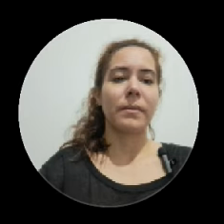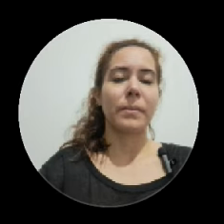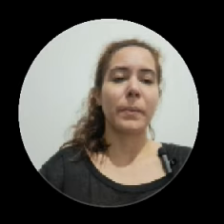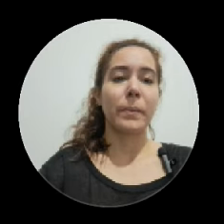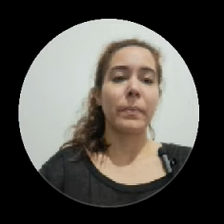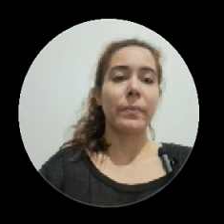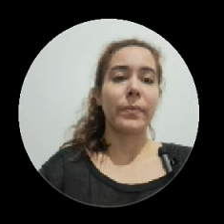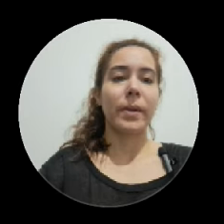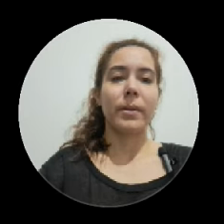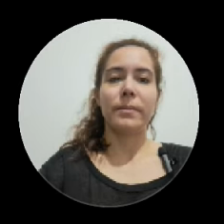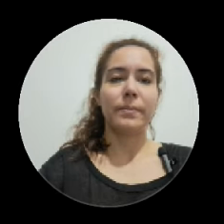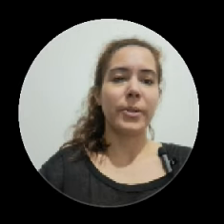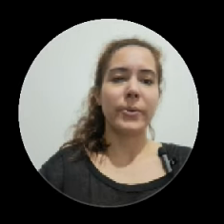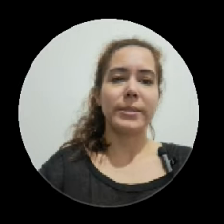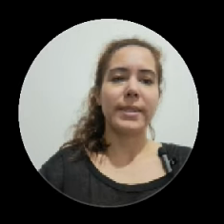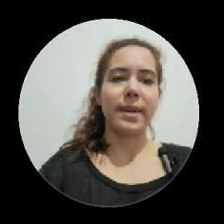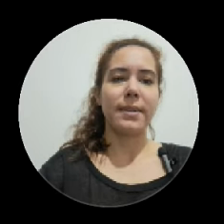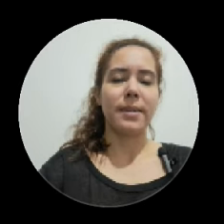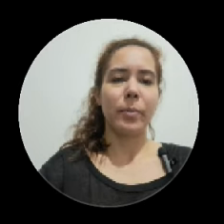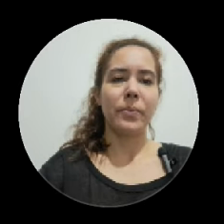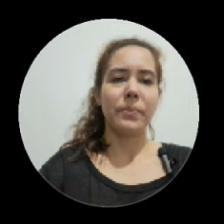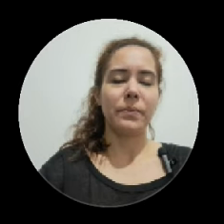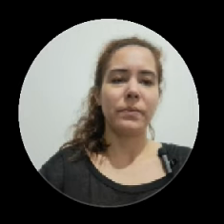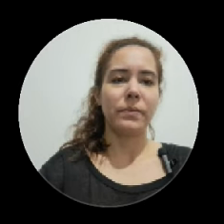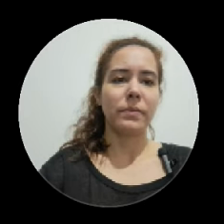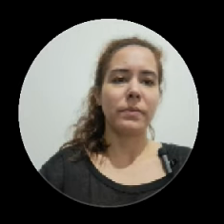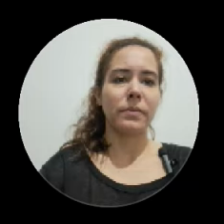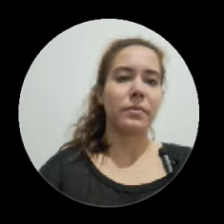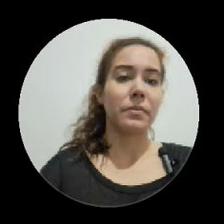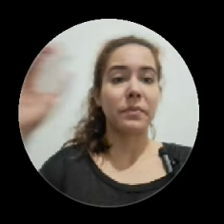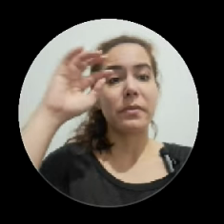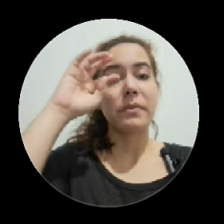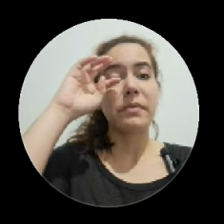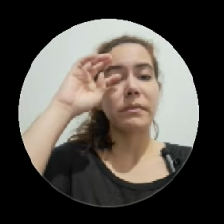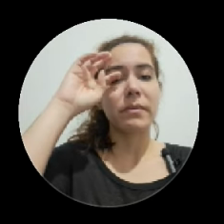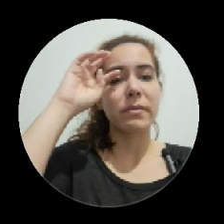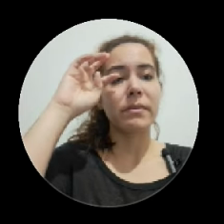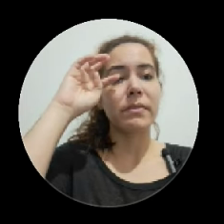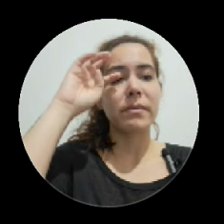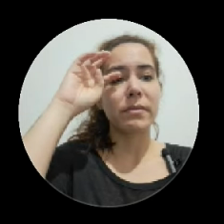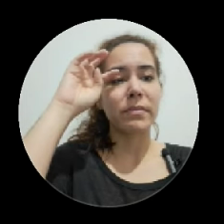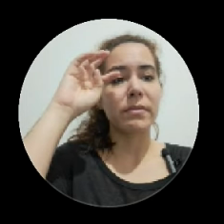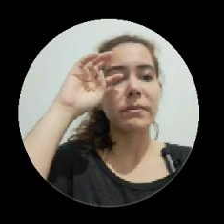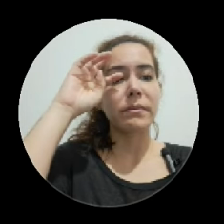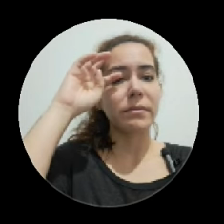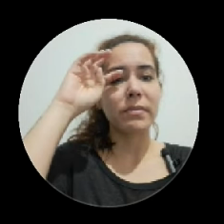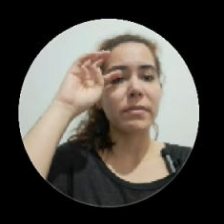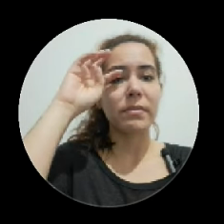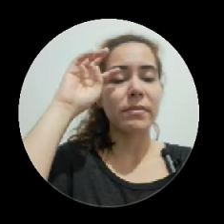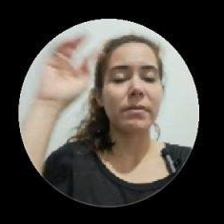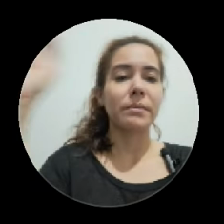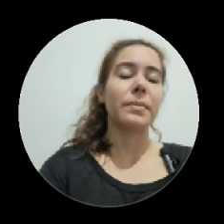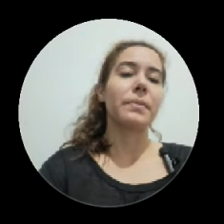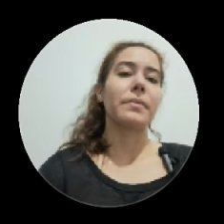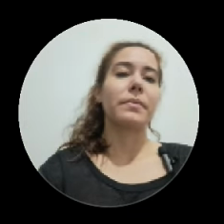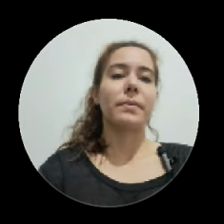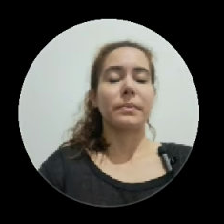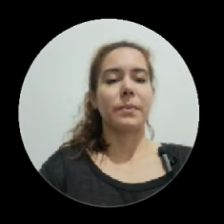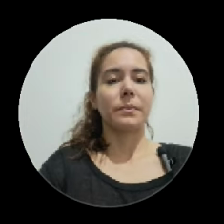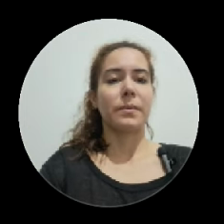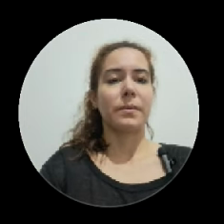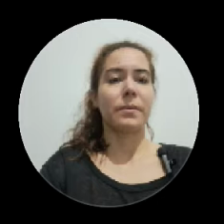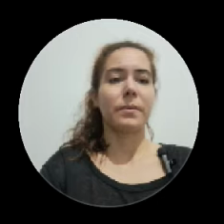cursos, né? E mais de 70 cursos. Com todos os grandes nomes do mercado. Mas, como isso tudo é muito complexo, quem quer